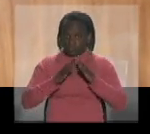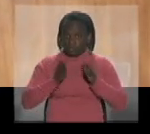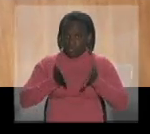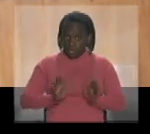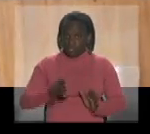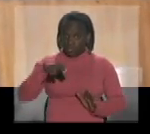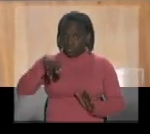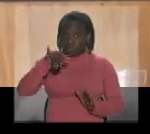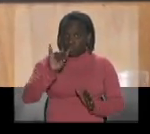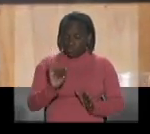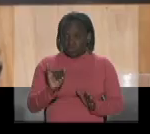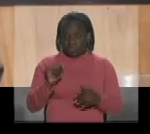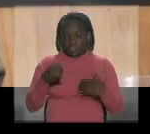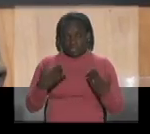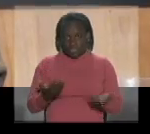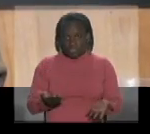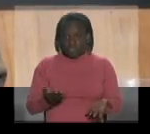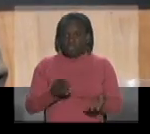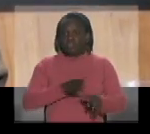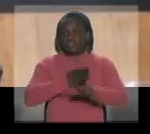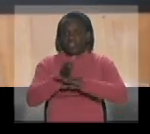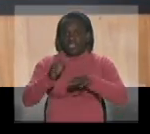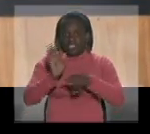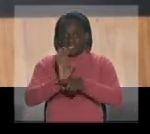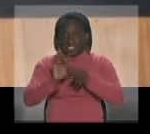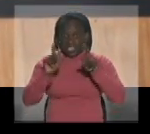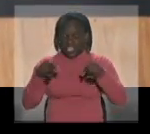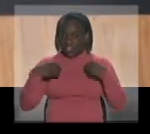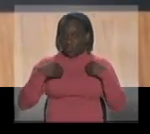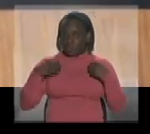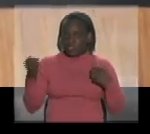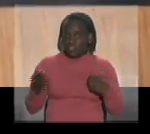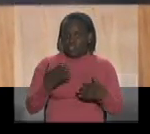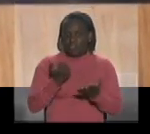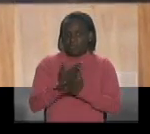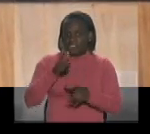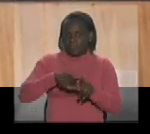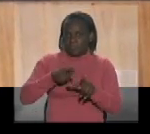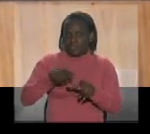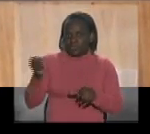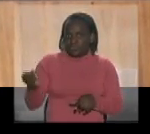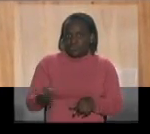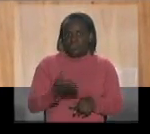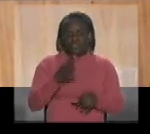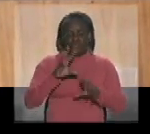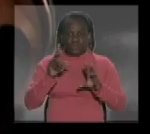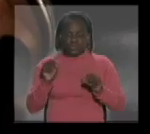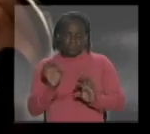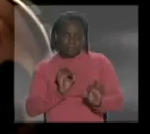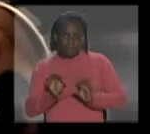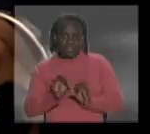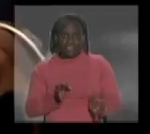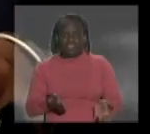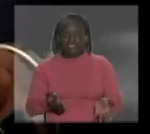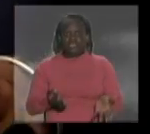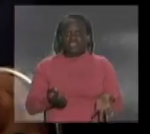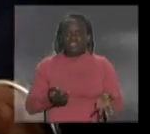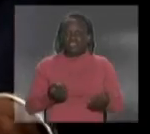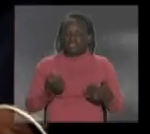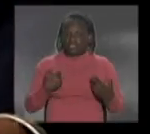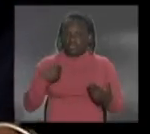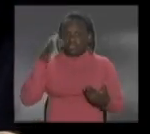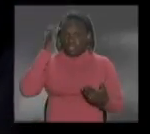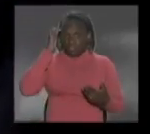né? Então, era isso, né? Ir pro cinema era roupa nova, sapato novo e tal, era toda uma questão. E eu